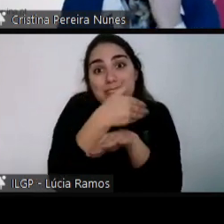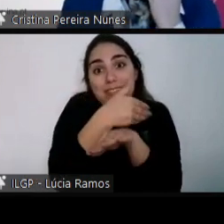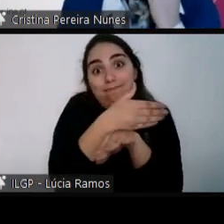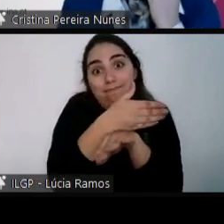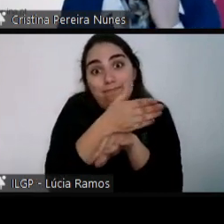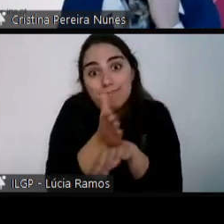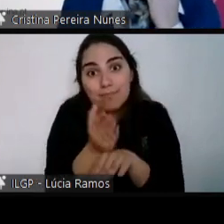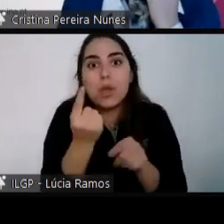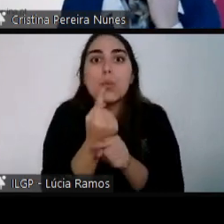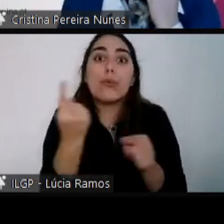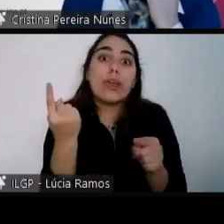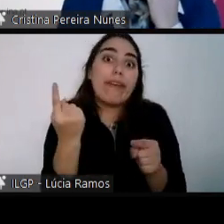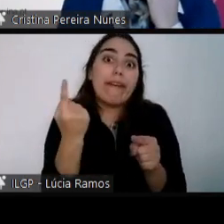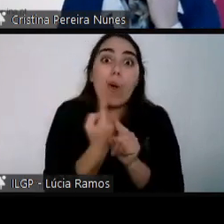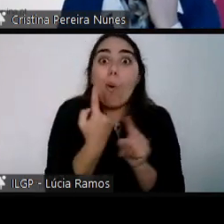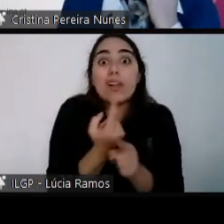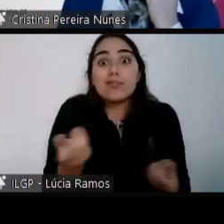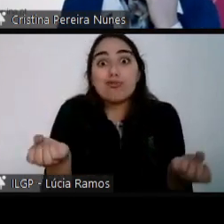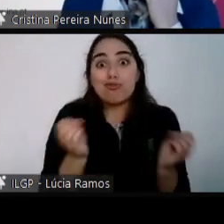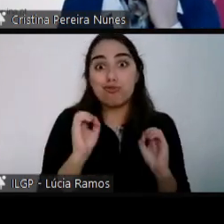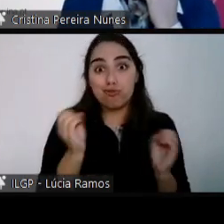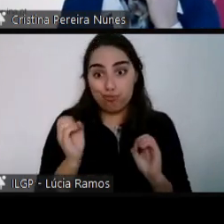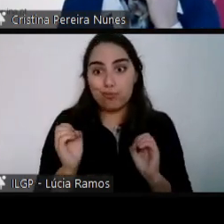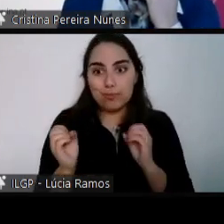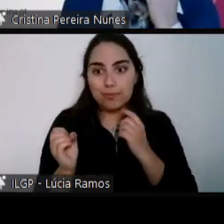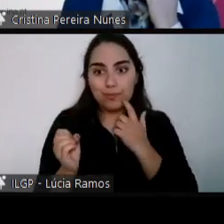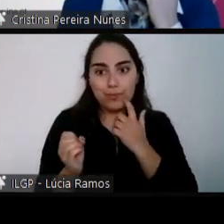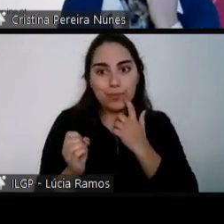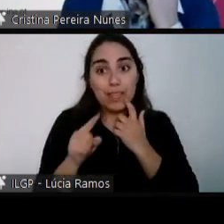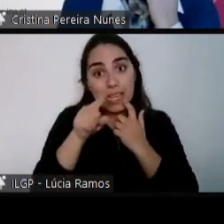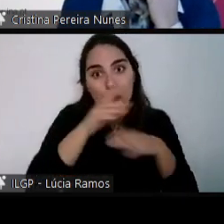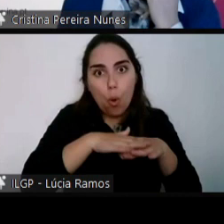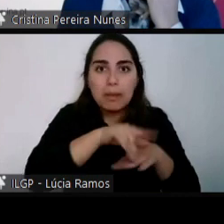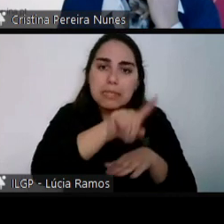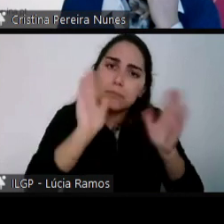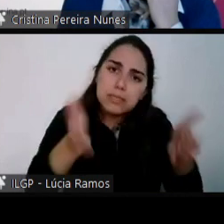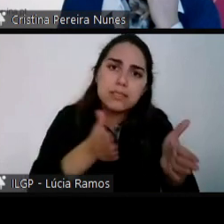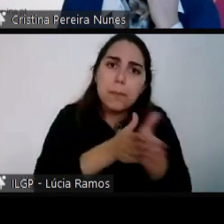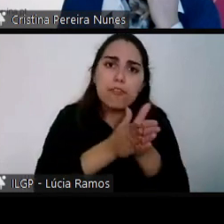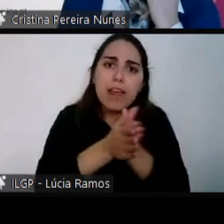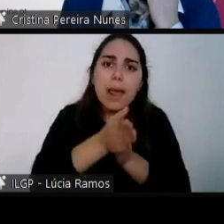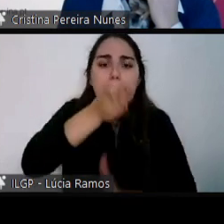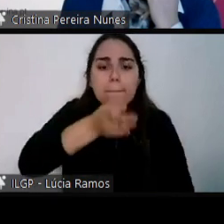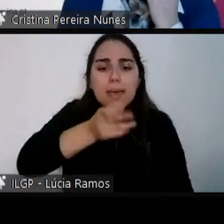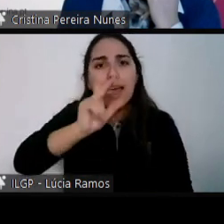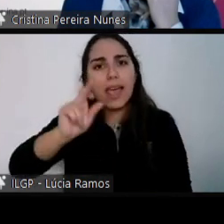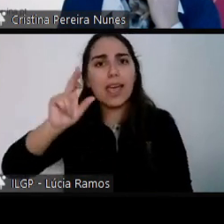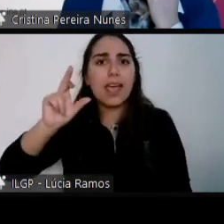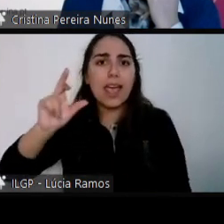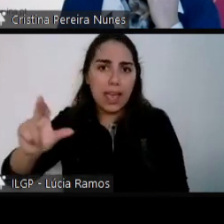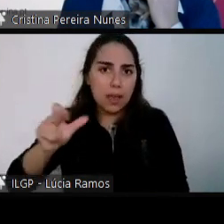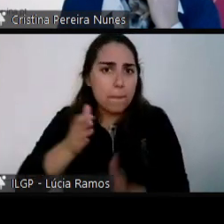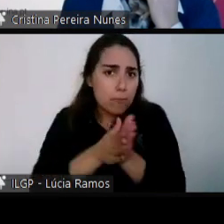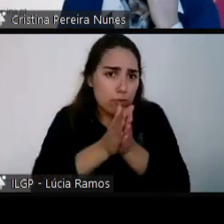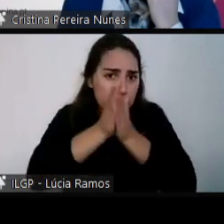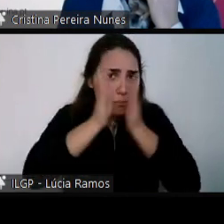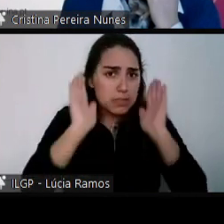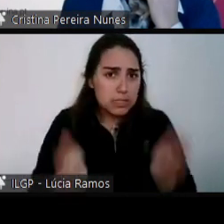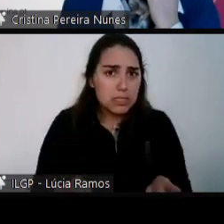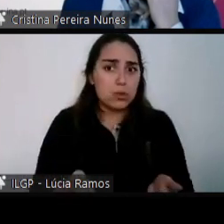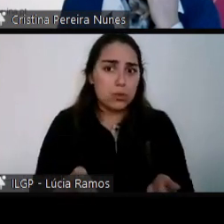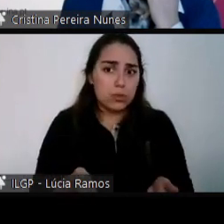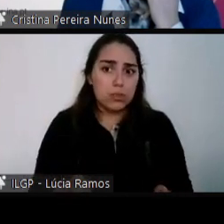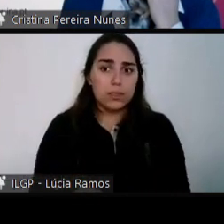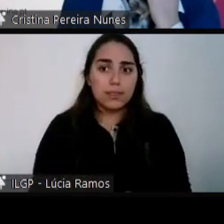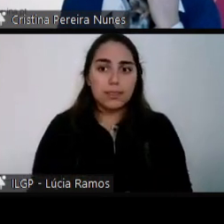recursos muitas vezes. Por isso é que temos que aproveitar imenso o PRR para tentar reduzir esse gap. Temos sistematicamente com o setor privado, não